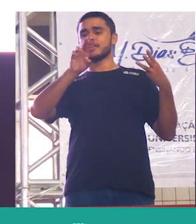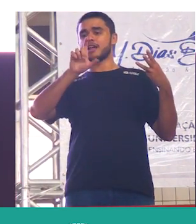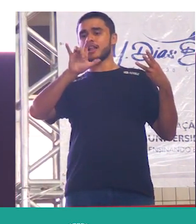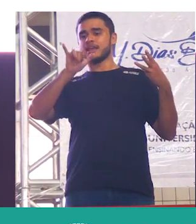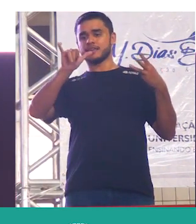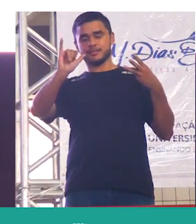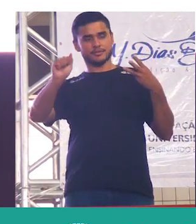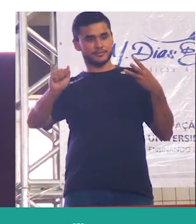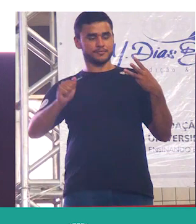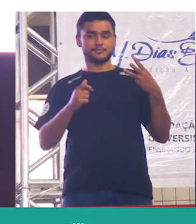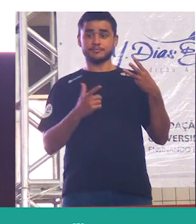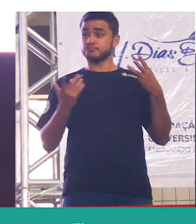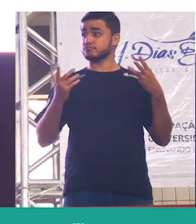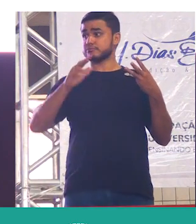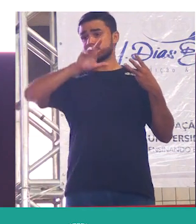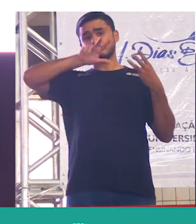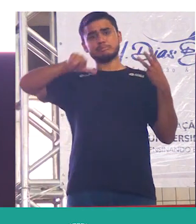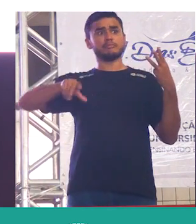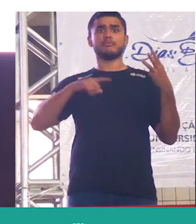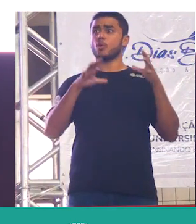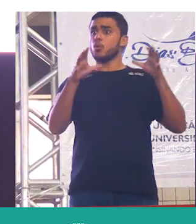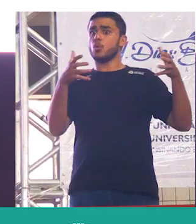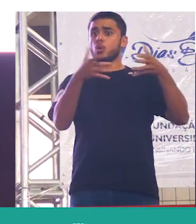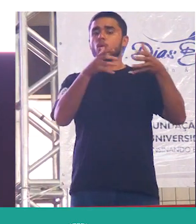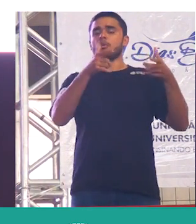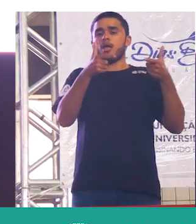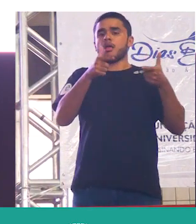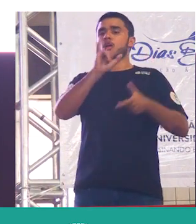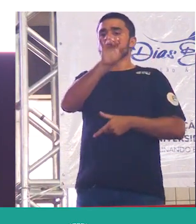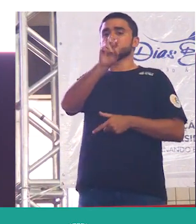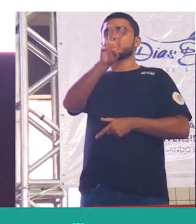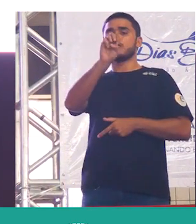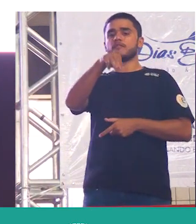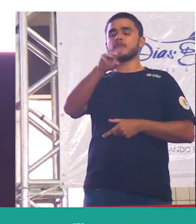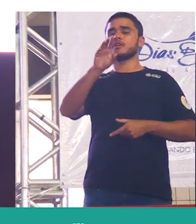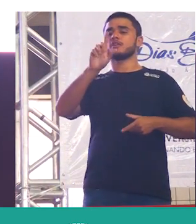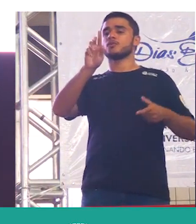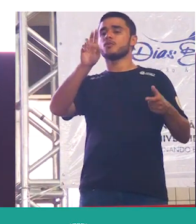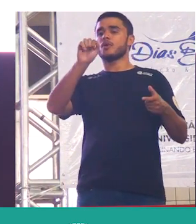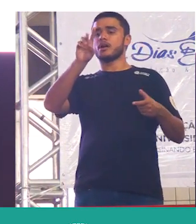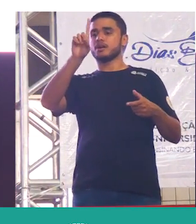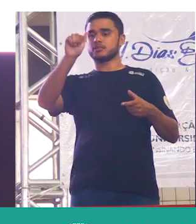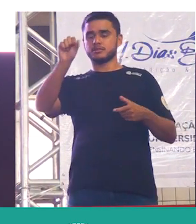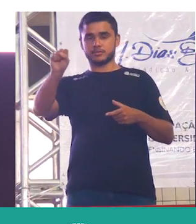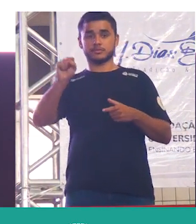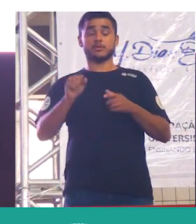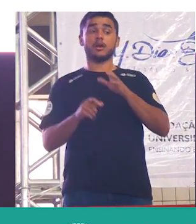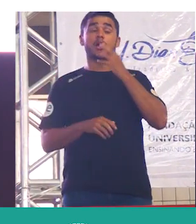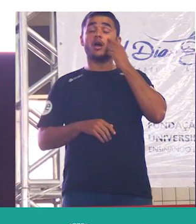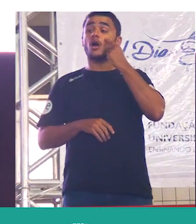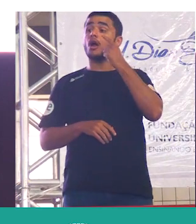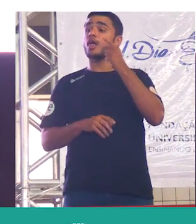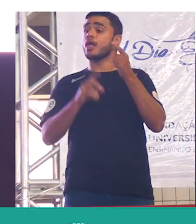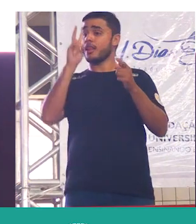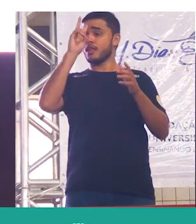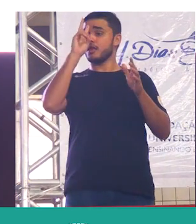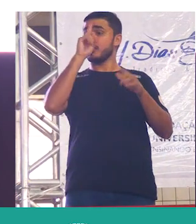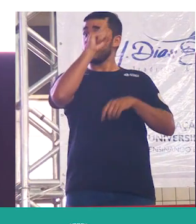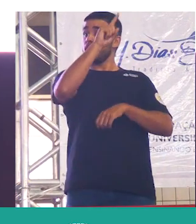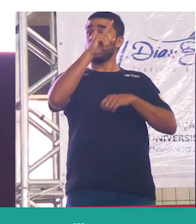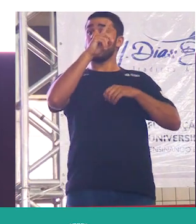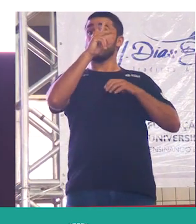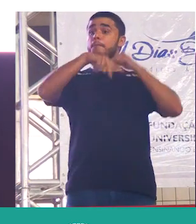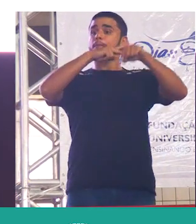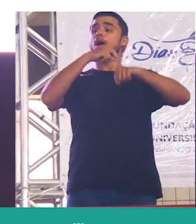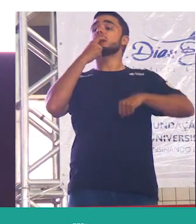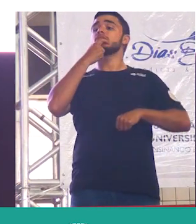eram tomados numa versão dos Beatles aqui no Brasil. A